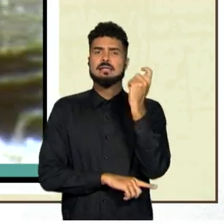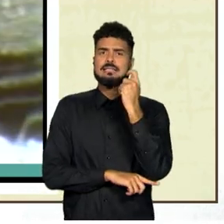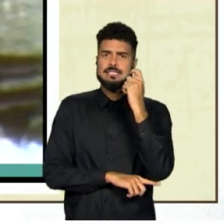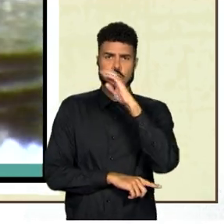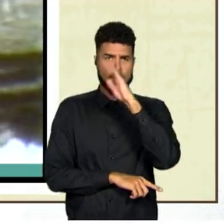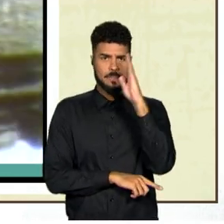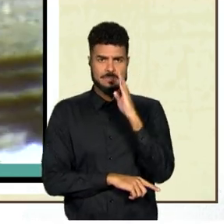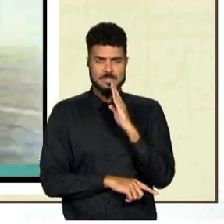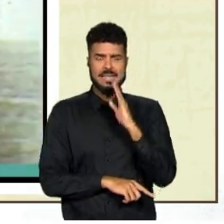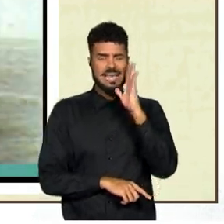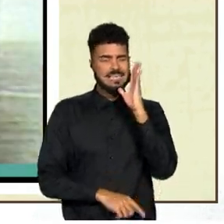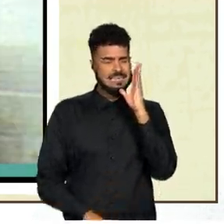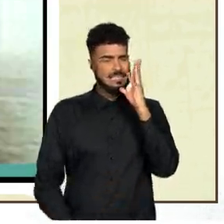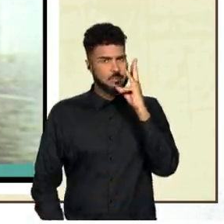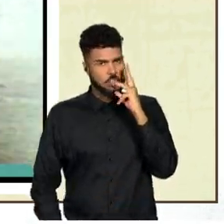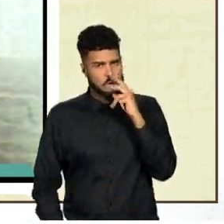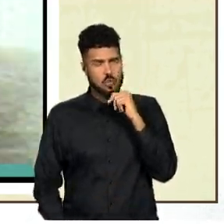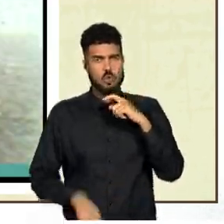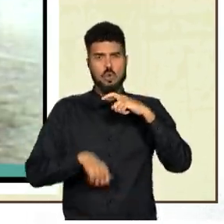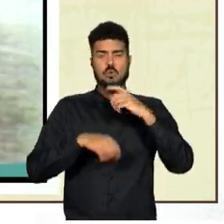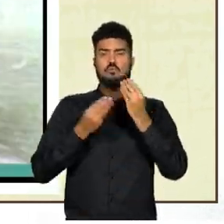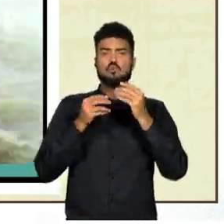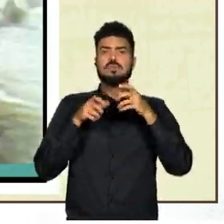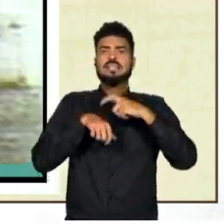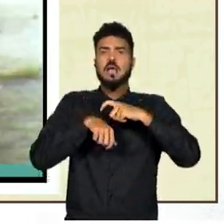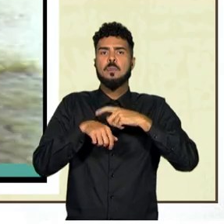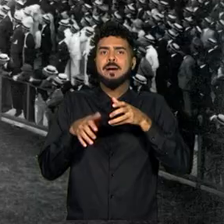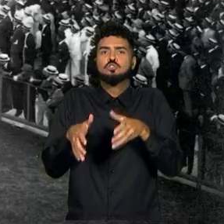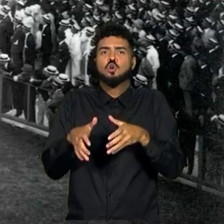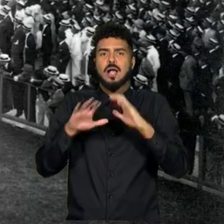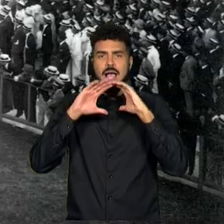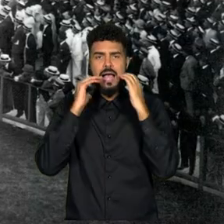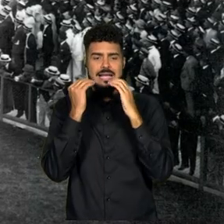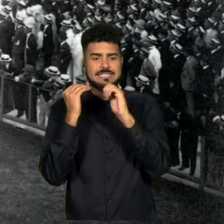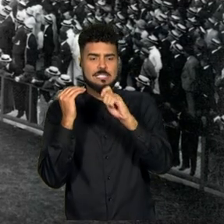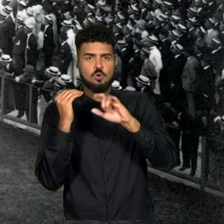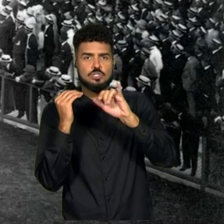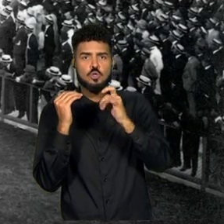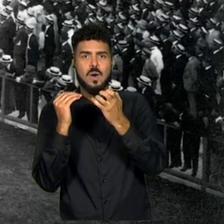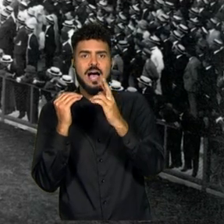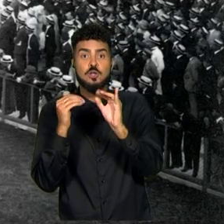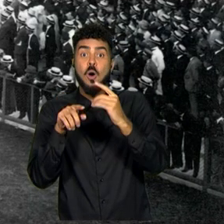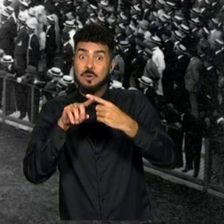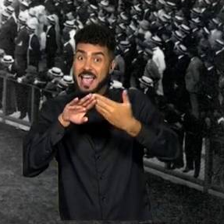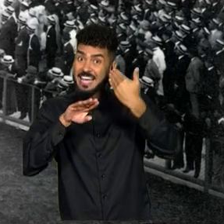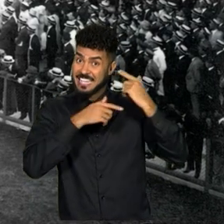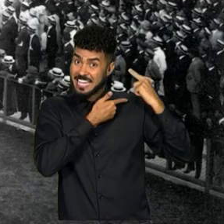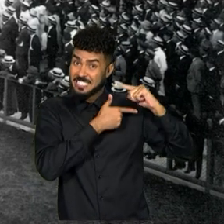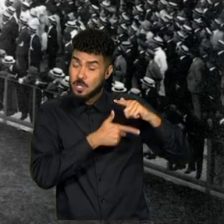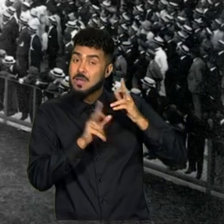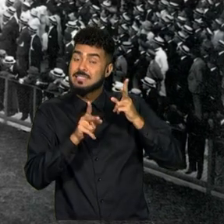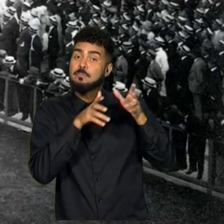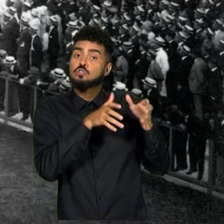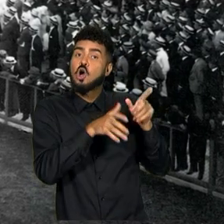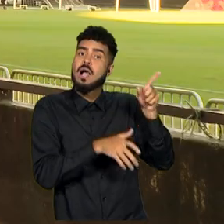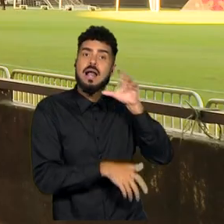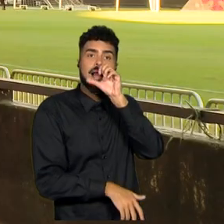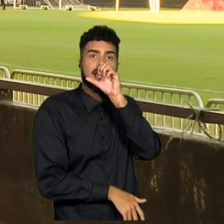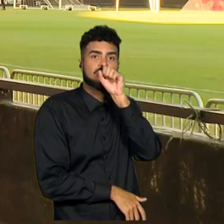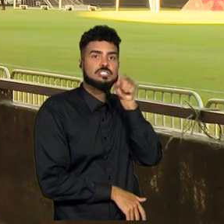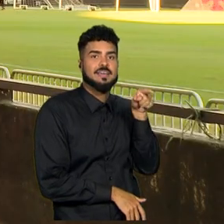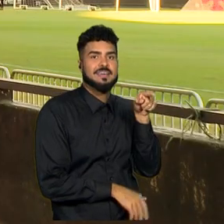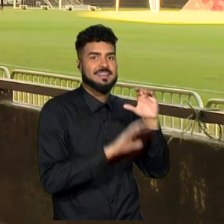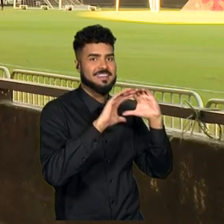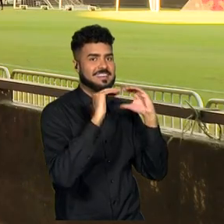demorou bastante tempo para atuar aqui, porque tradicionalmente os jogos eram realizados em Laranjeiras. E